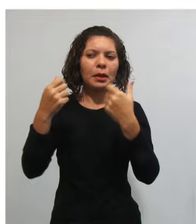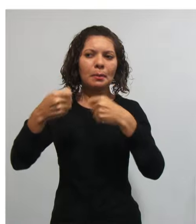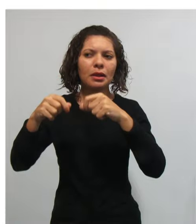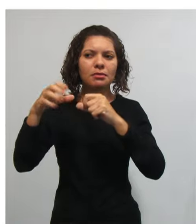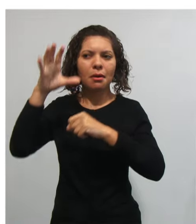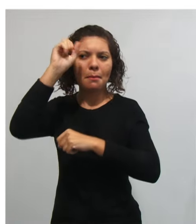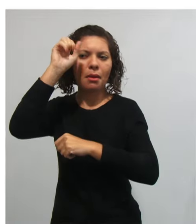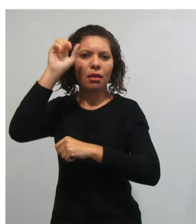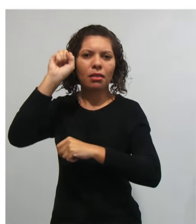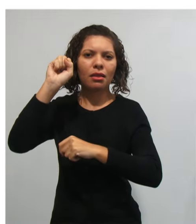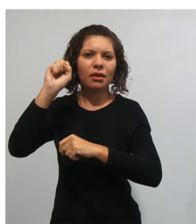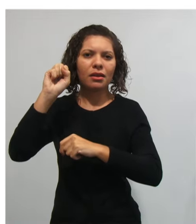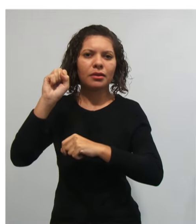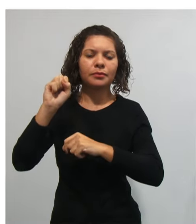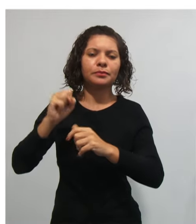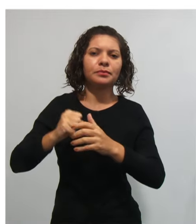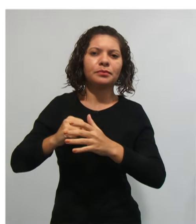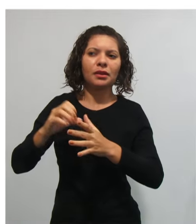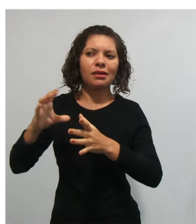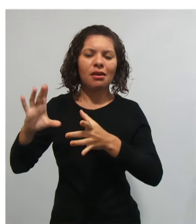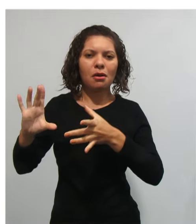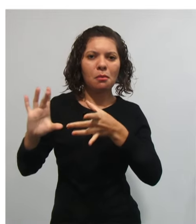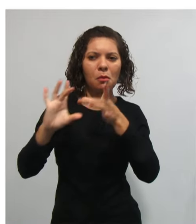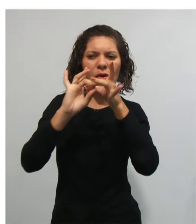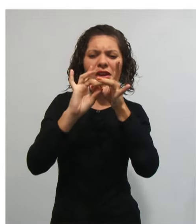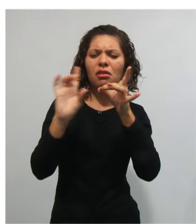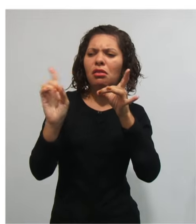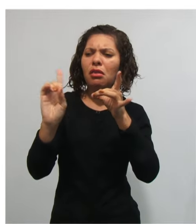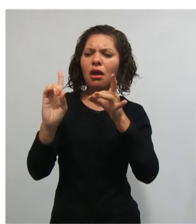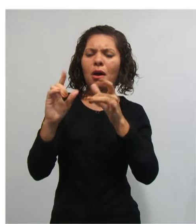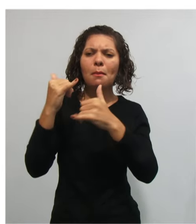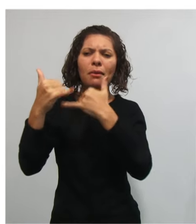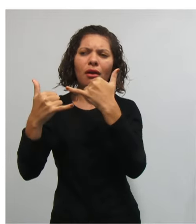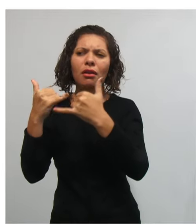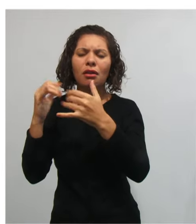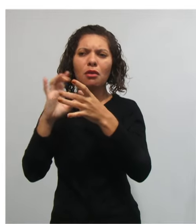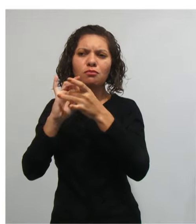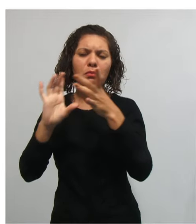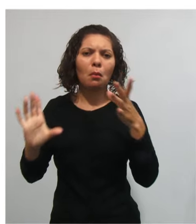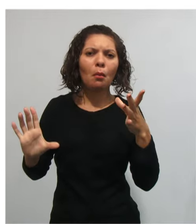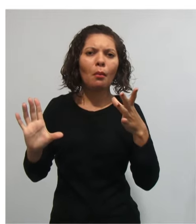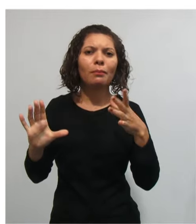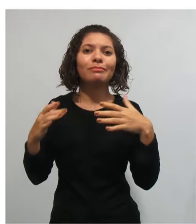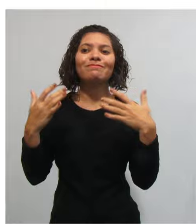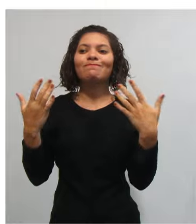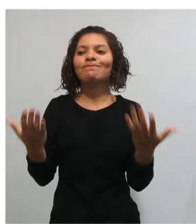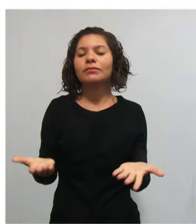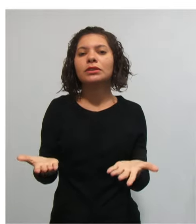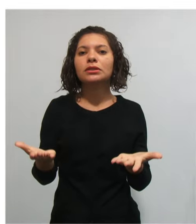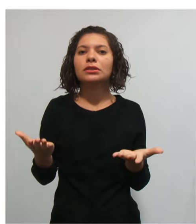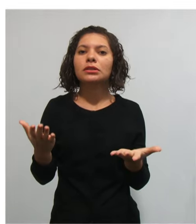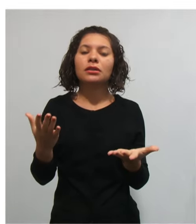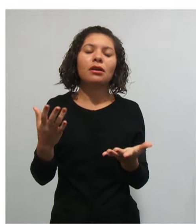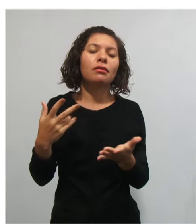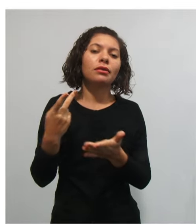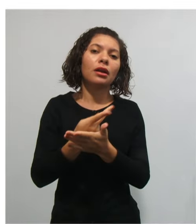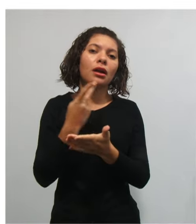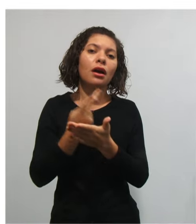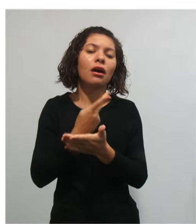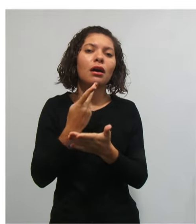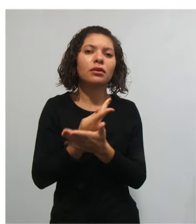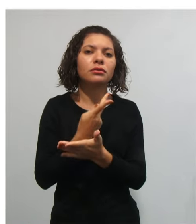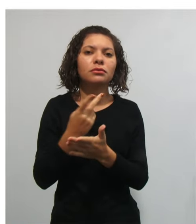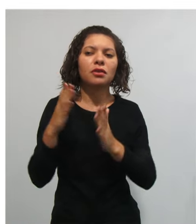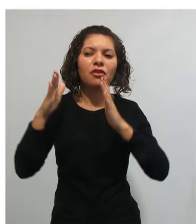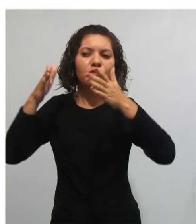outras questões como se fosse desvinculada essa aprendizagem da alfabetização eh o foco na alfabetização